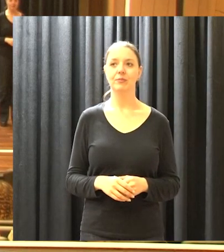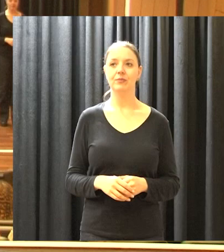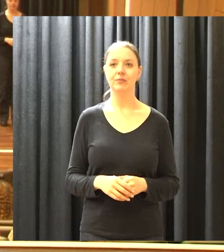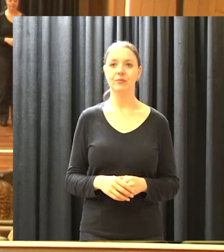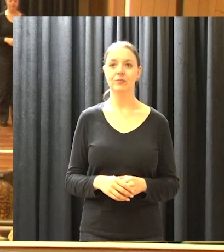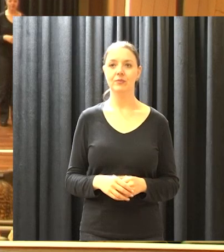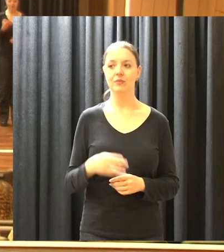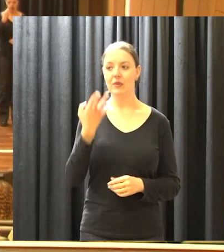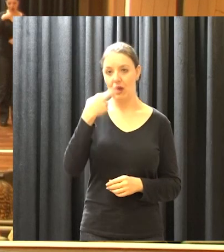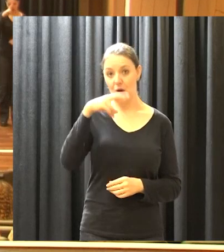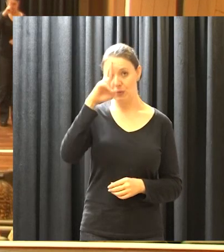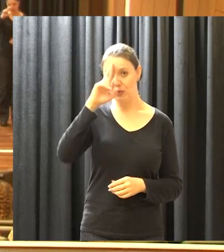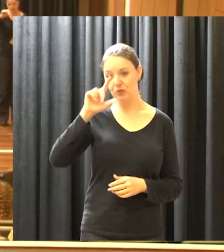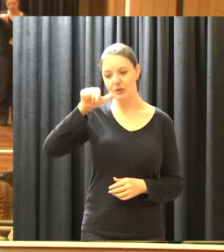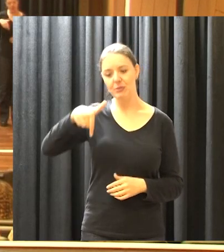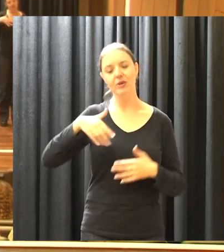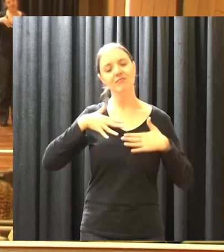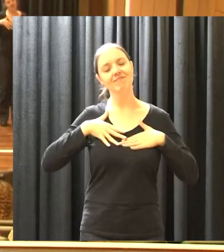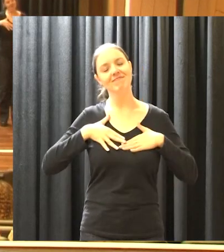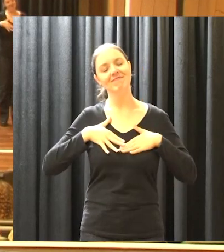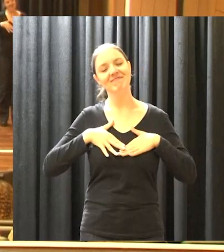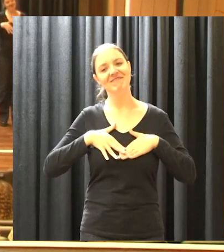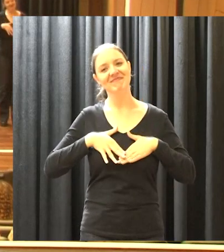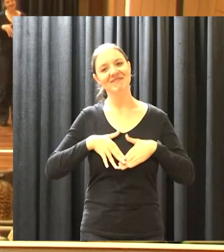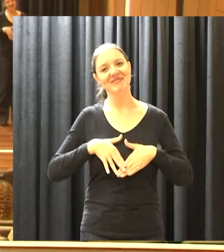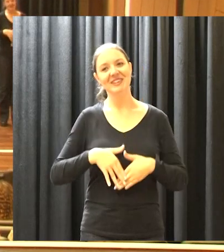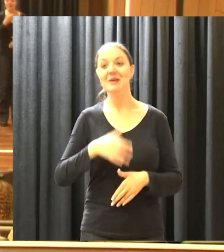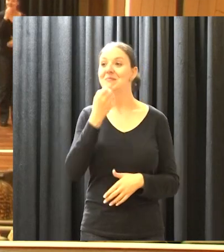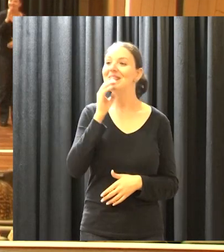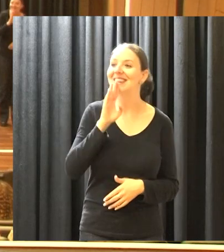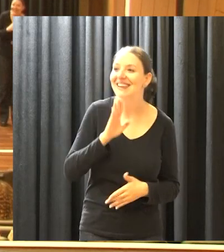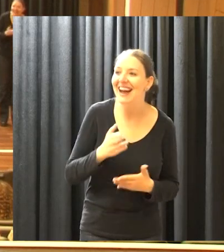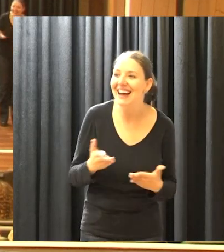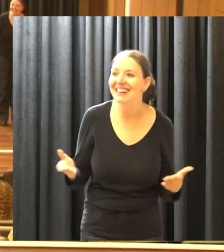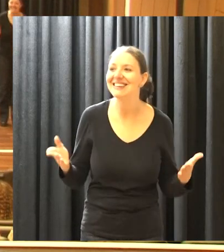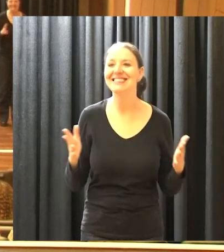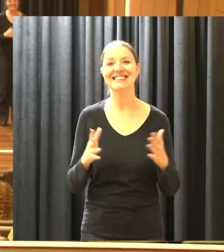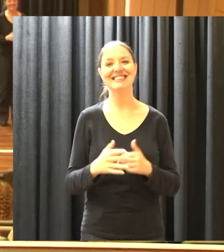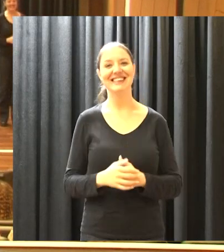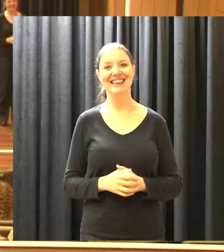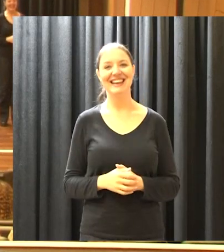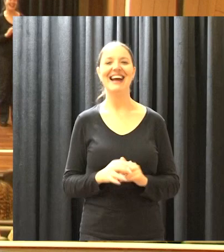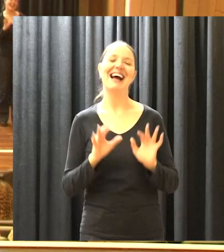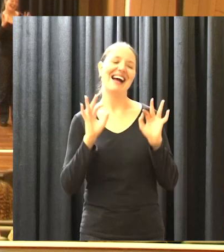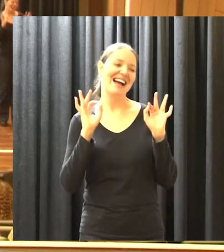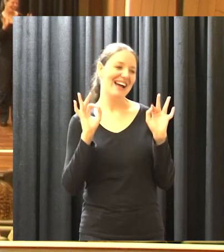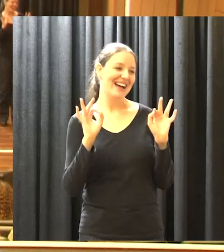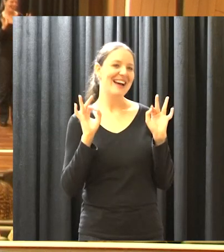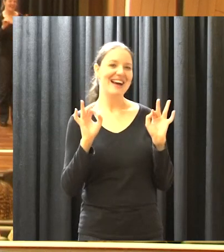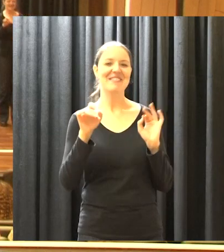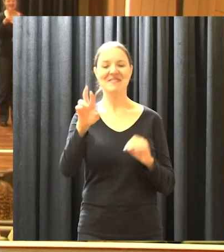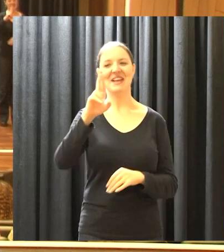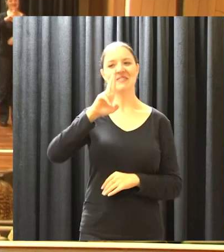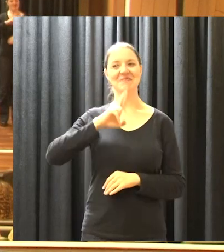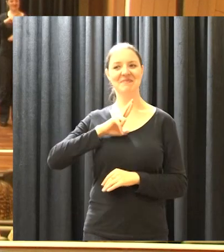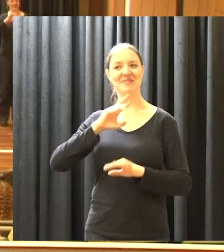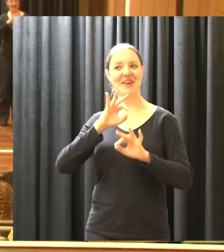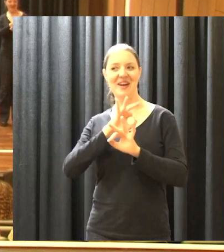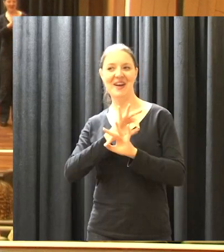Depois do almoço, dá uma molezinha, né, gente? Vamos lá. Boa tarde. Aí, agora eu consigo